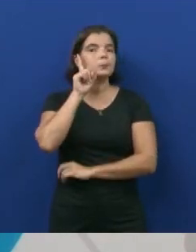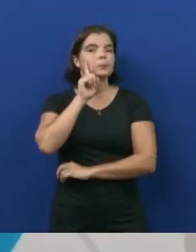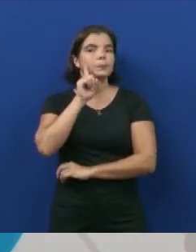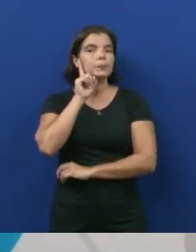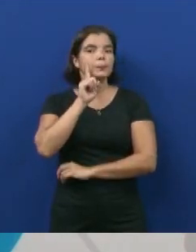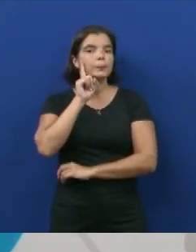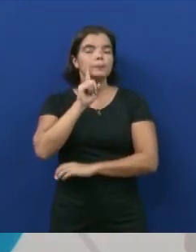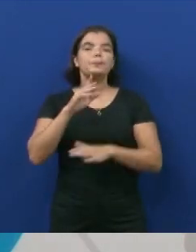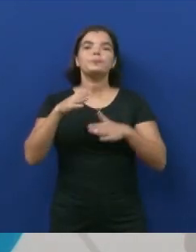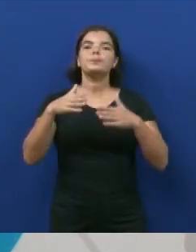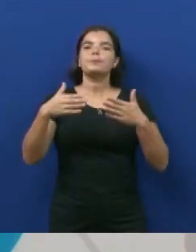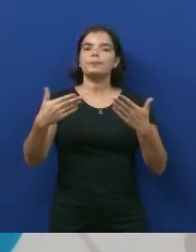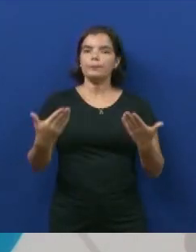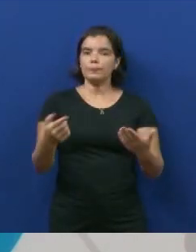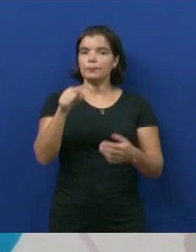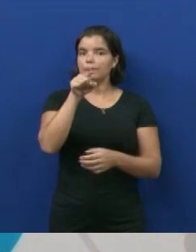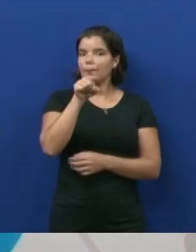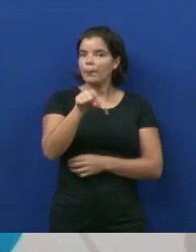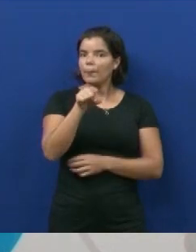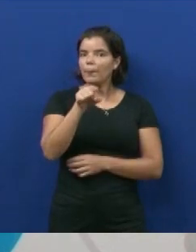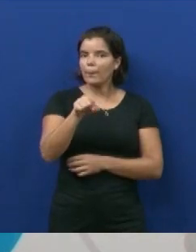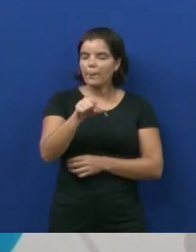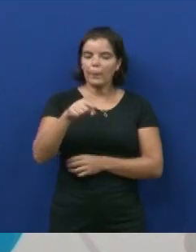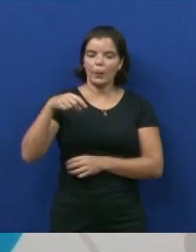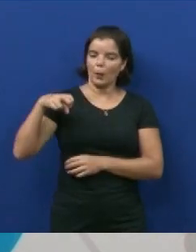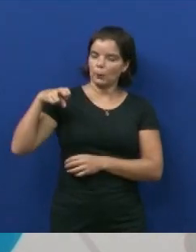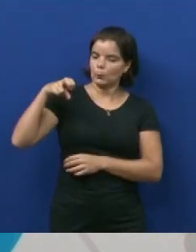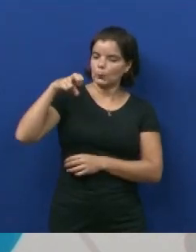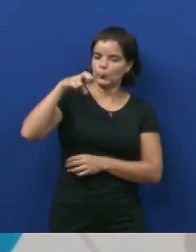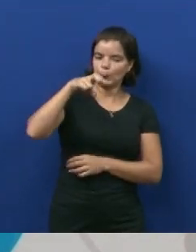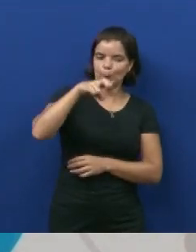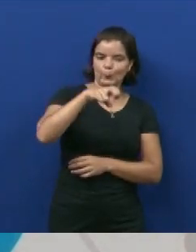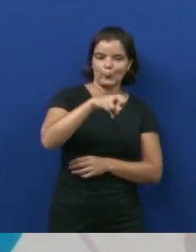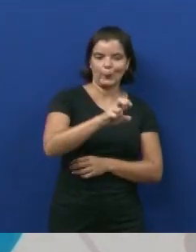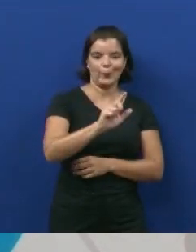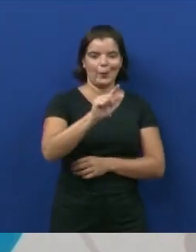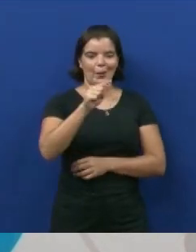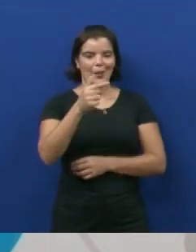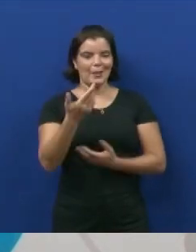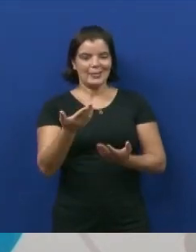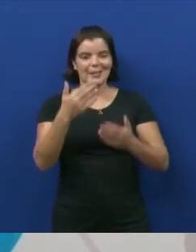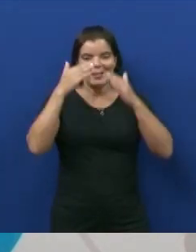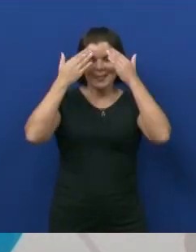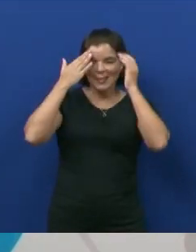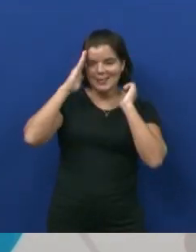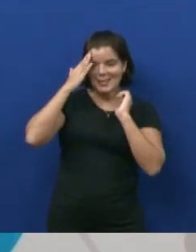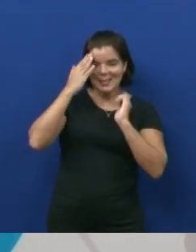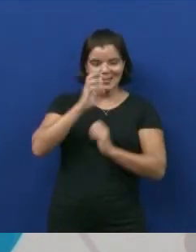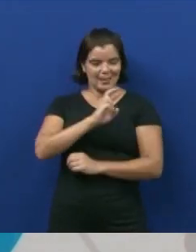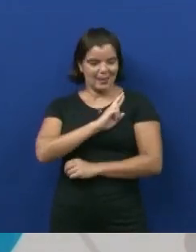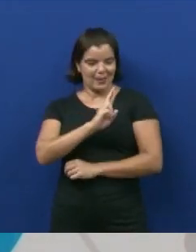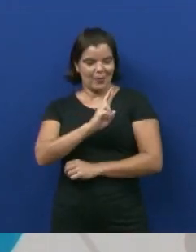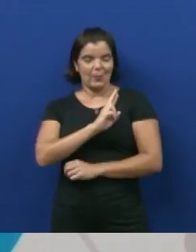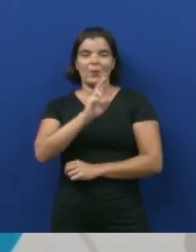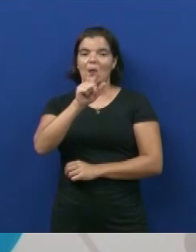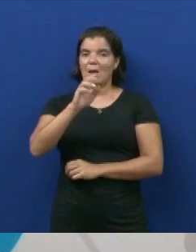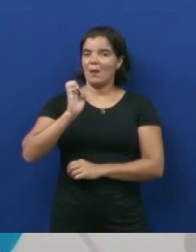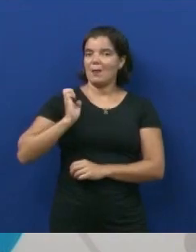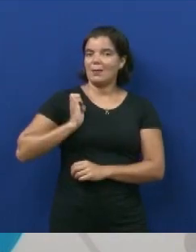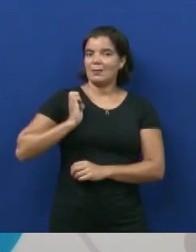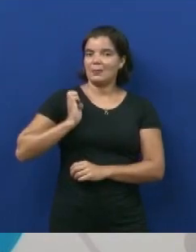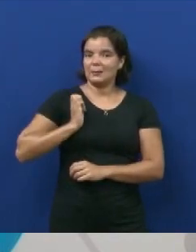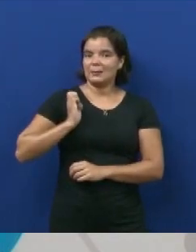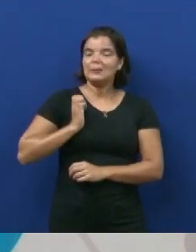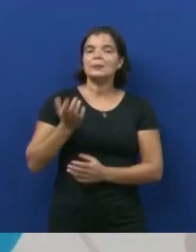Unidos. Então, o que vai fazer você transitar por dentro dessas outras religiões é esse princípio ético. Você pode ir